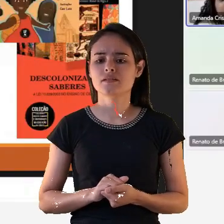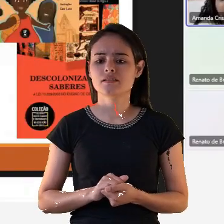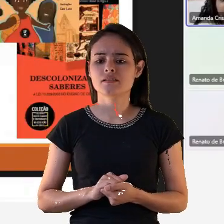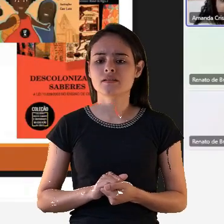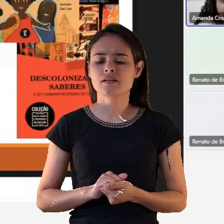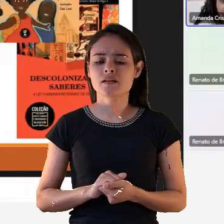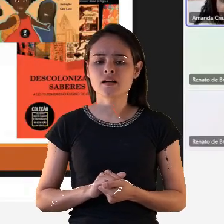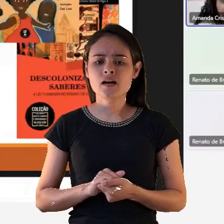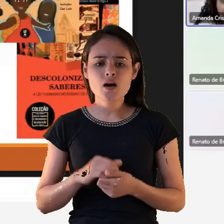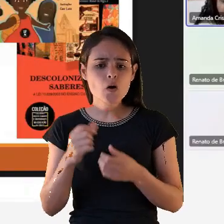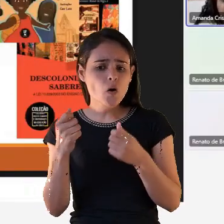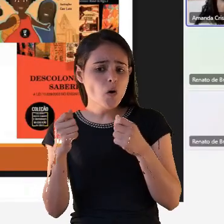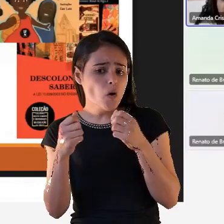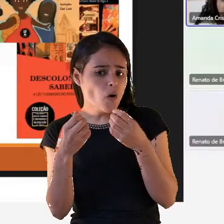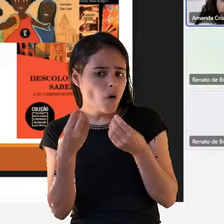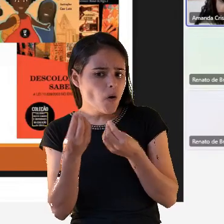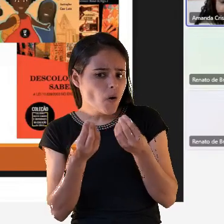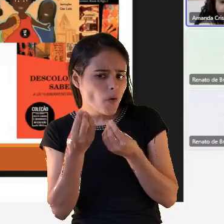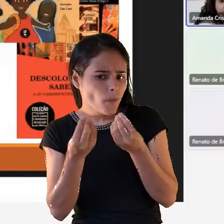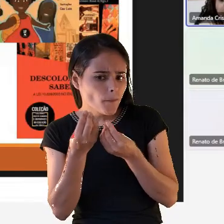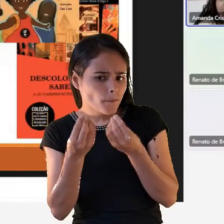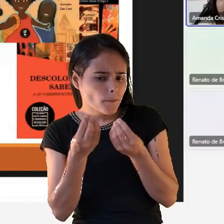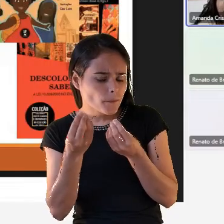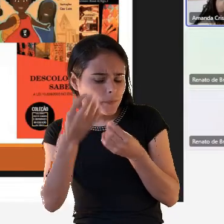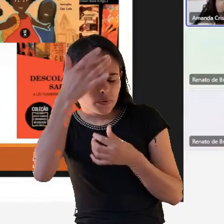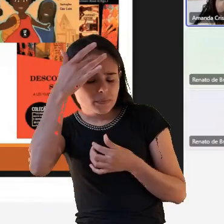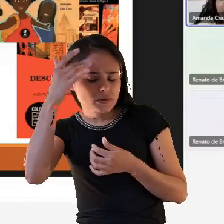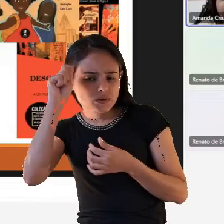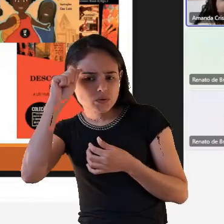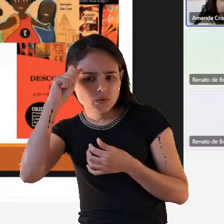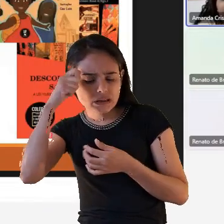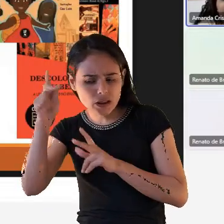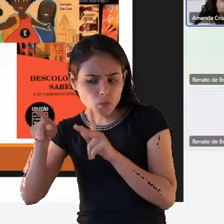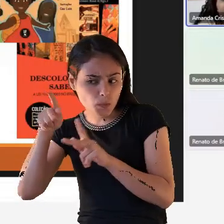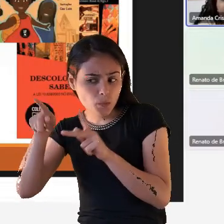da ciência, né, da população negra,